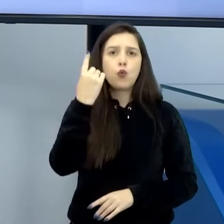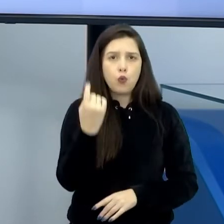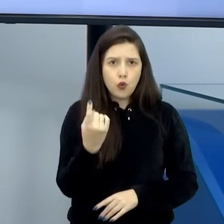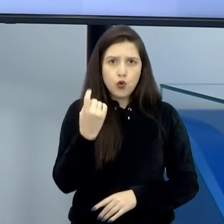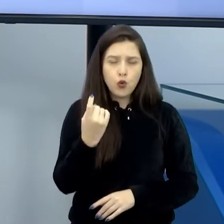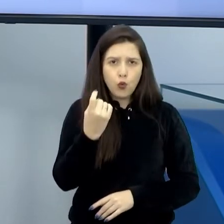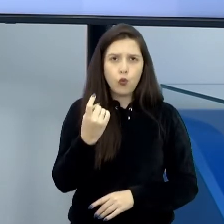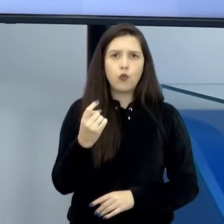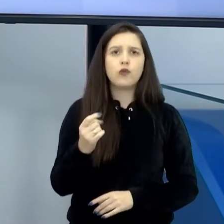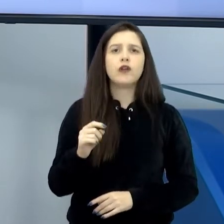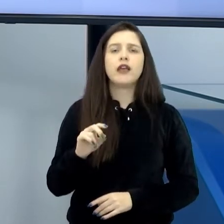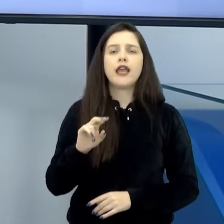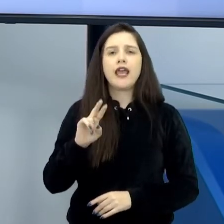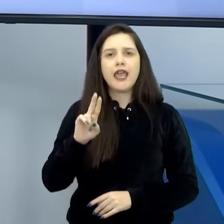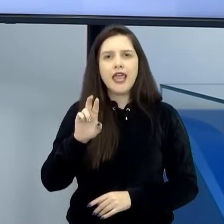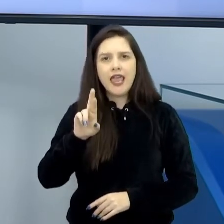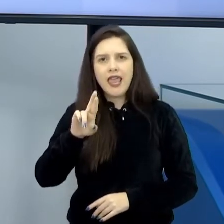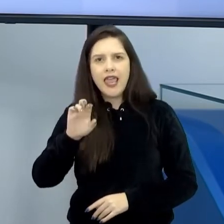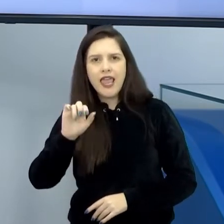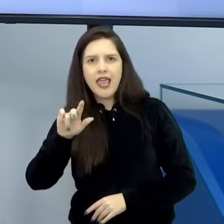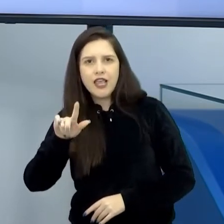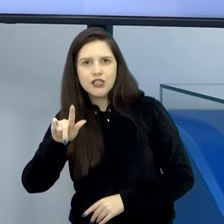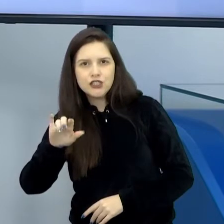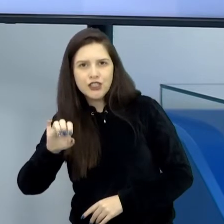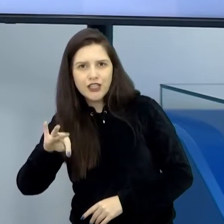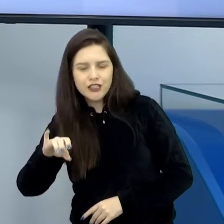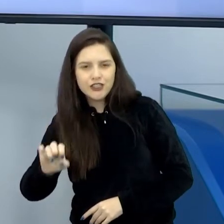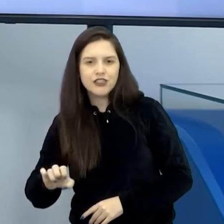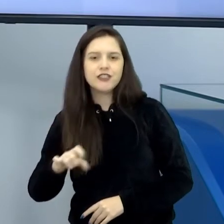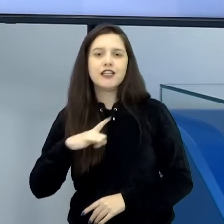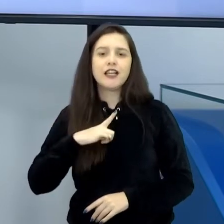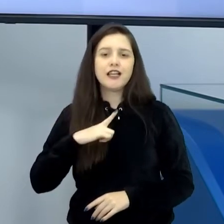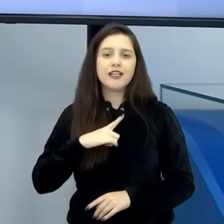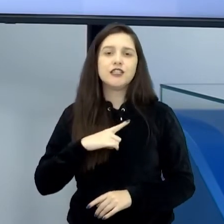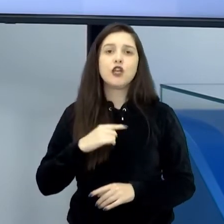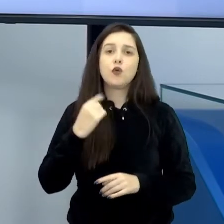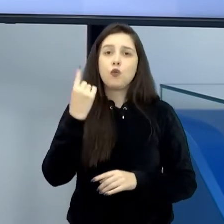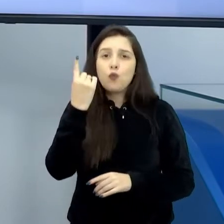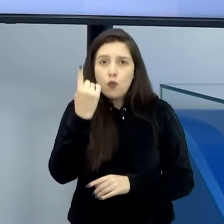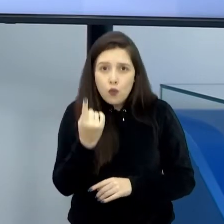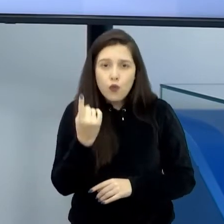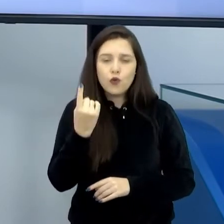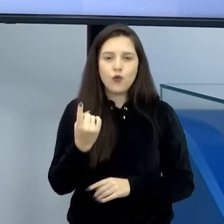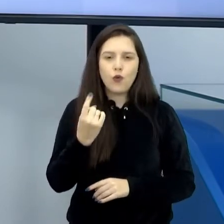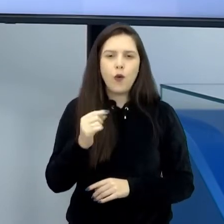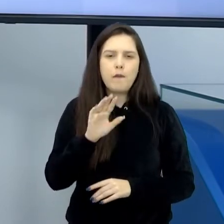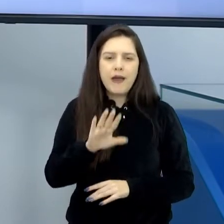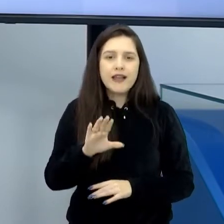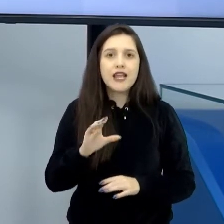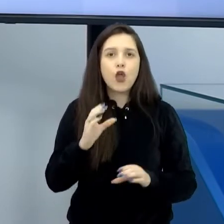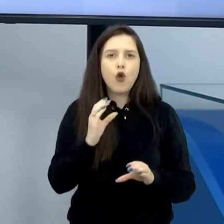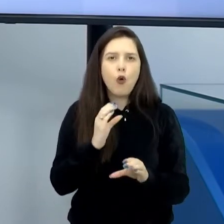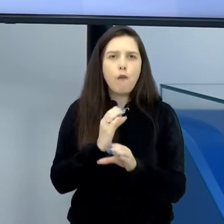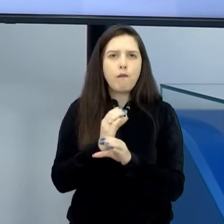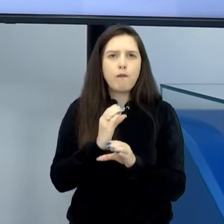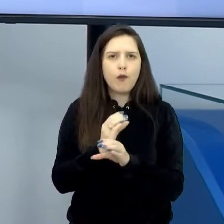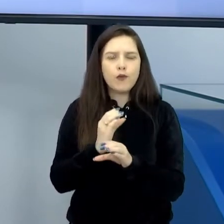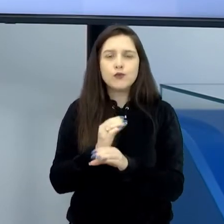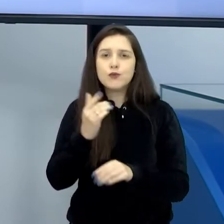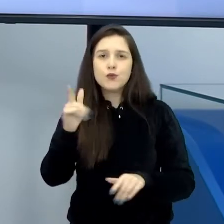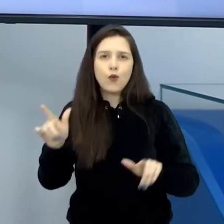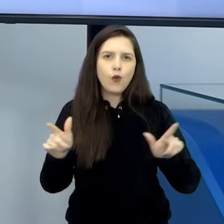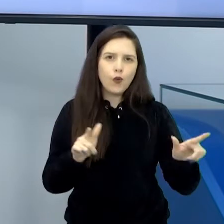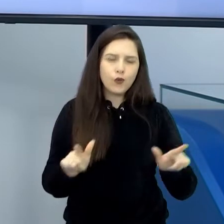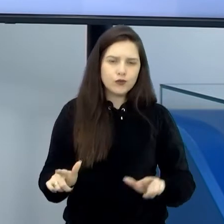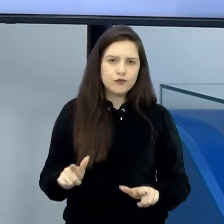reagente, que pode ser um processo de decomposição, né? Nós temos um único reagente que será decomposto em 2 ou mais